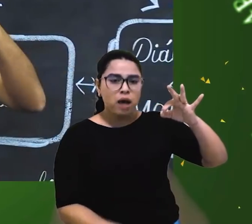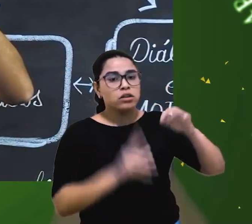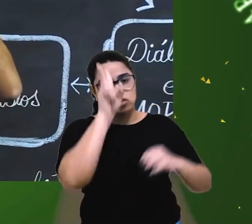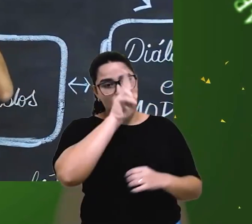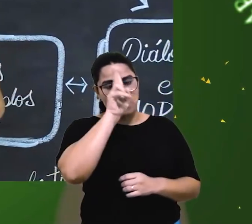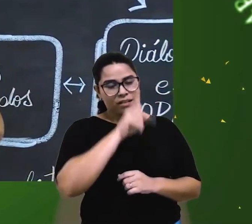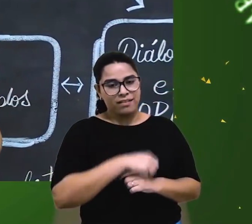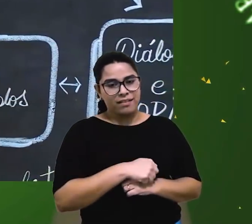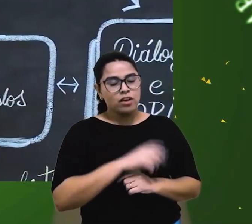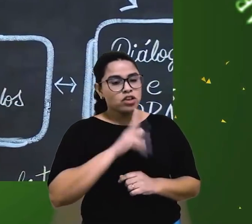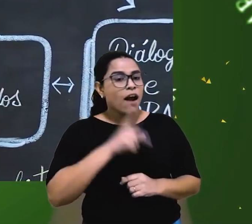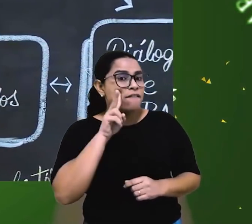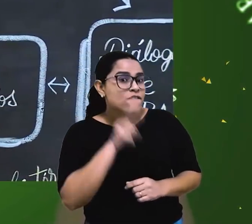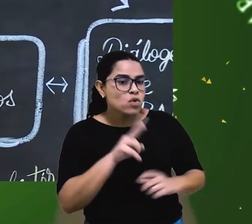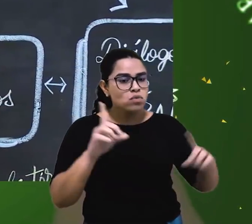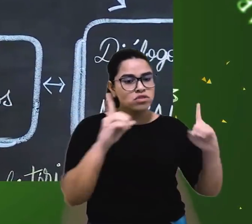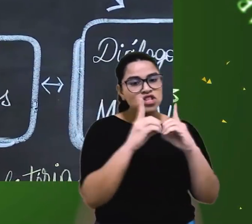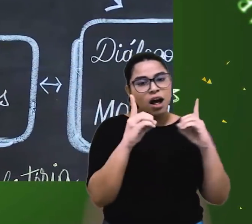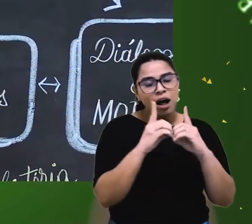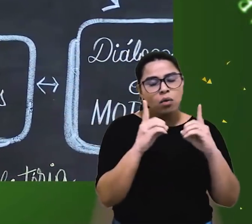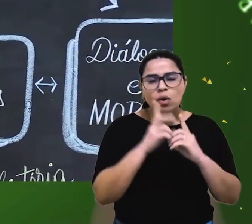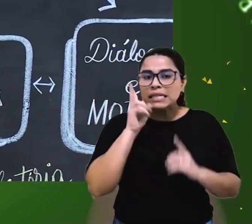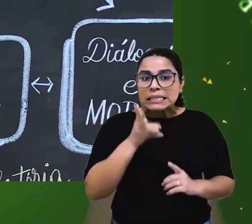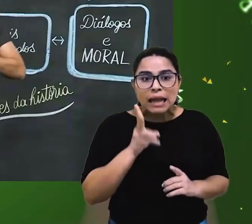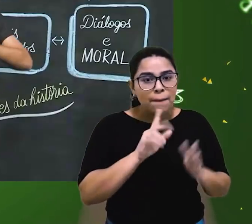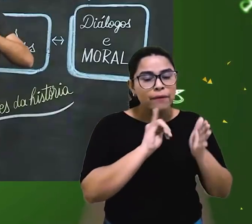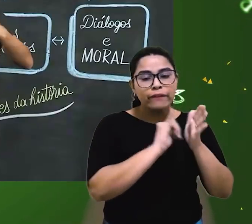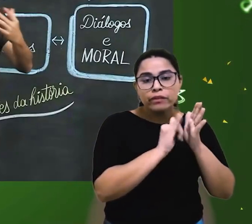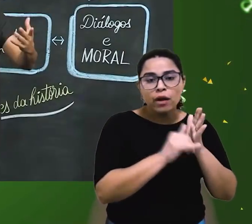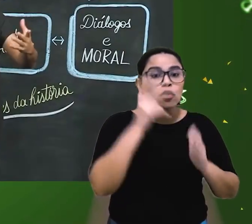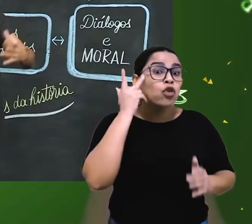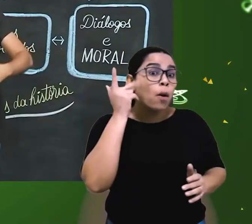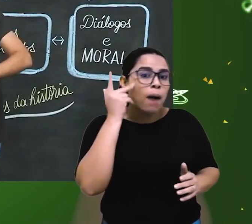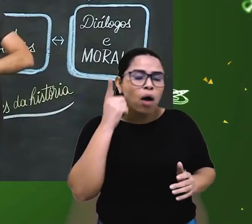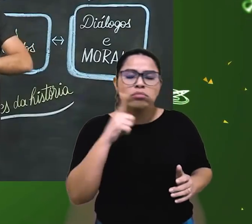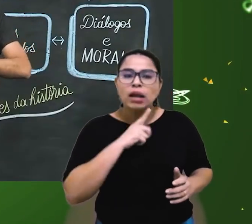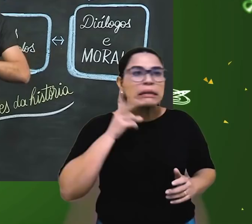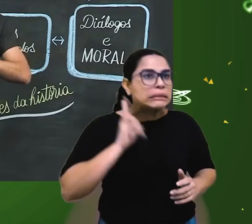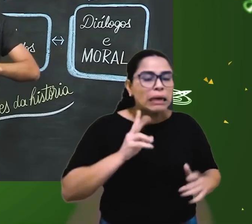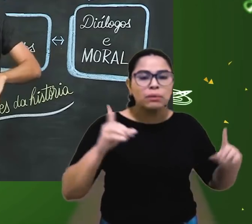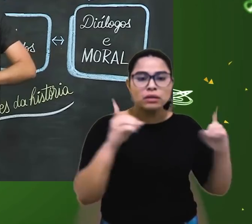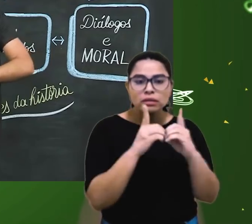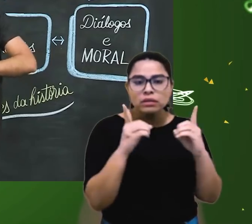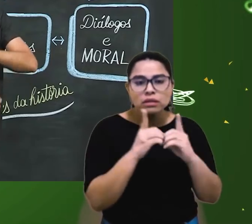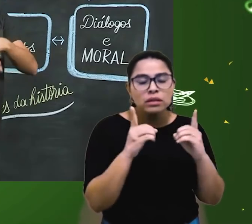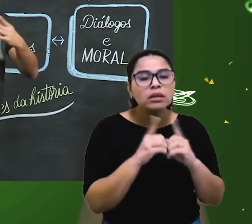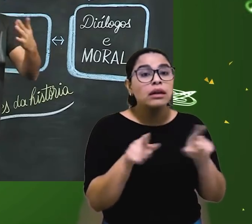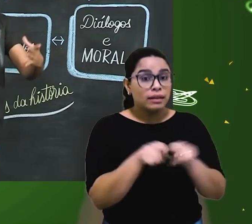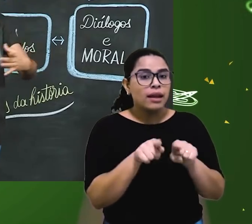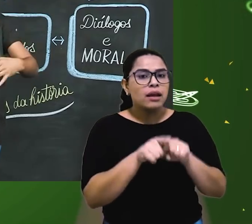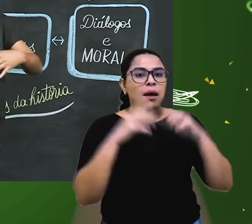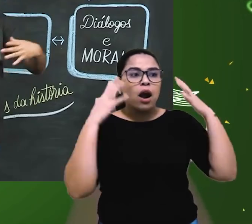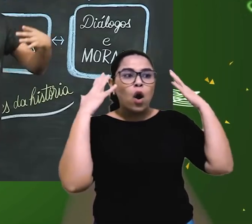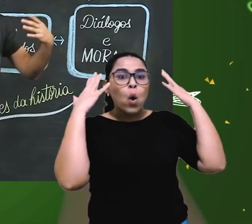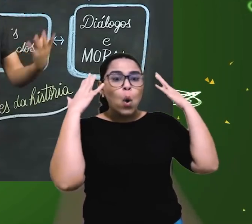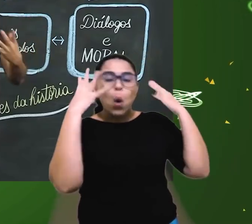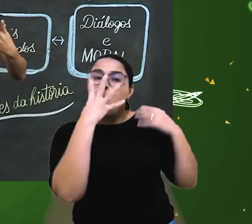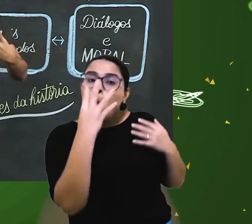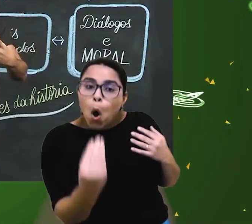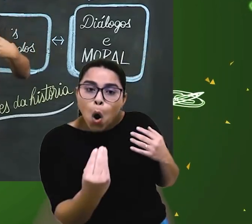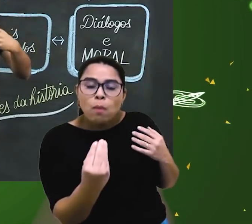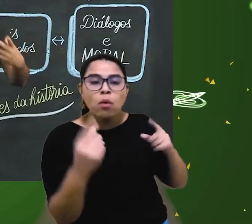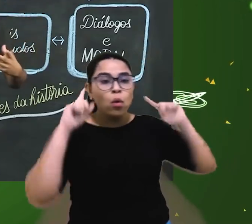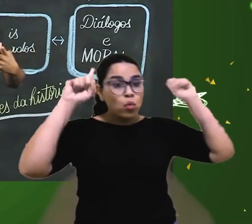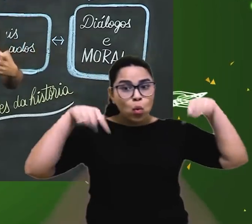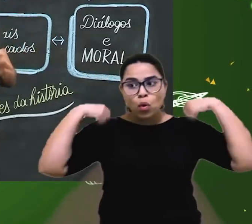personagens, que são muito comuns na fábula, esse conflito, esse diálogo. Tem a fábula do lobo e do cordeiro, que o lobo faz de todas as formas possíveis para conseguir abocanhar